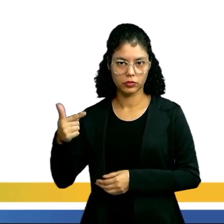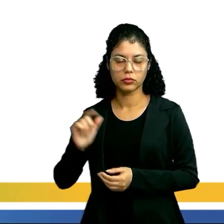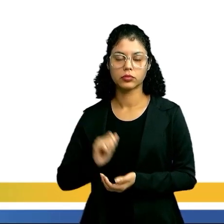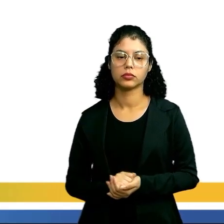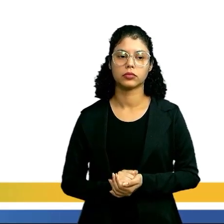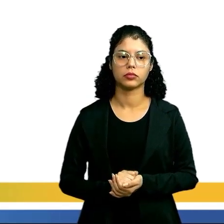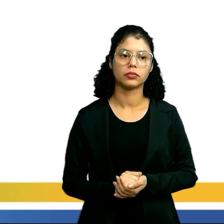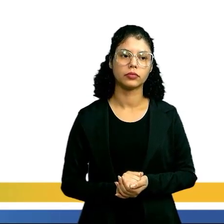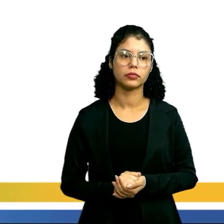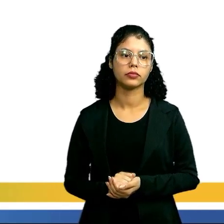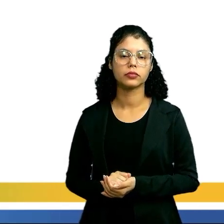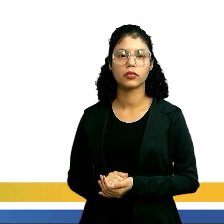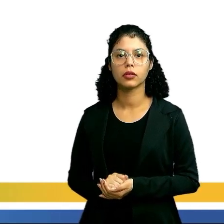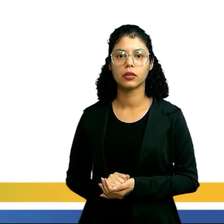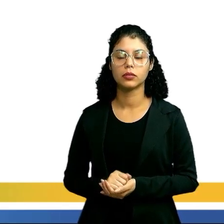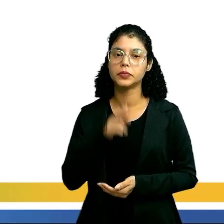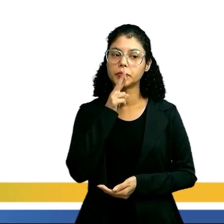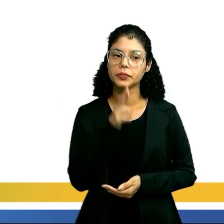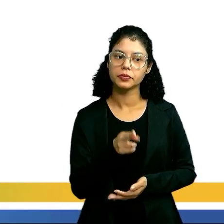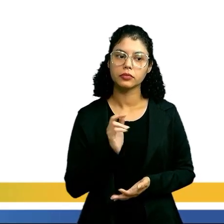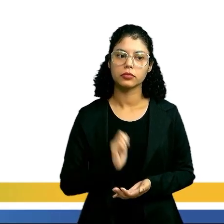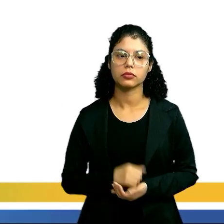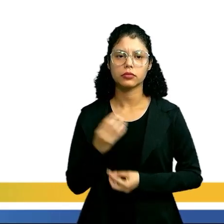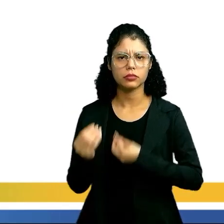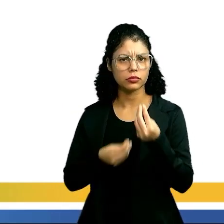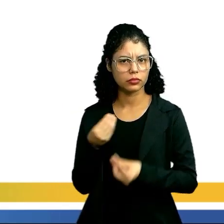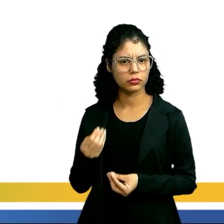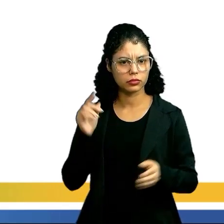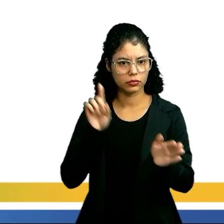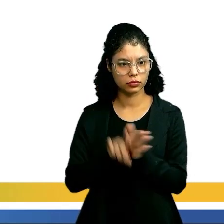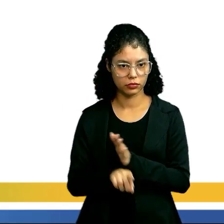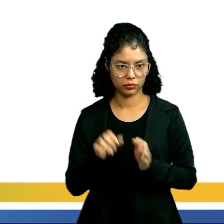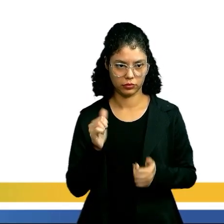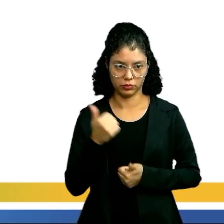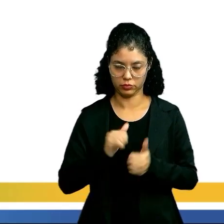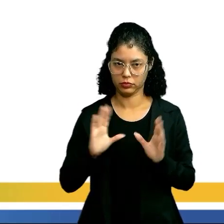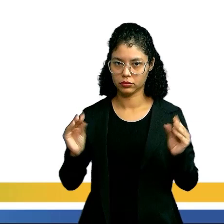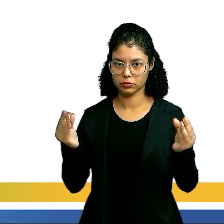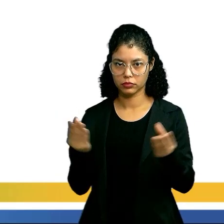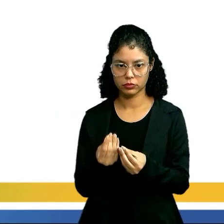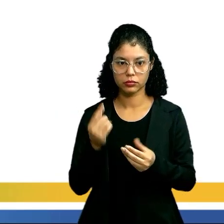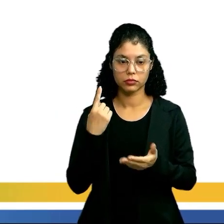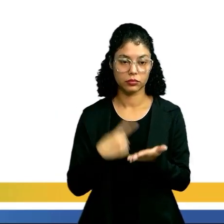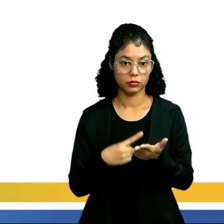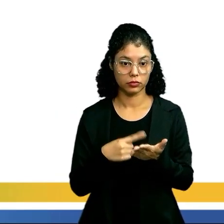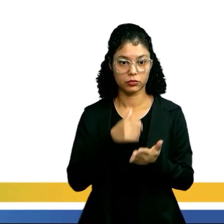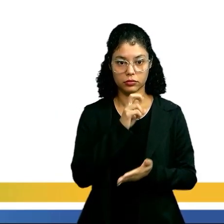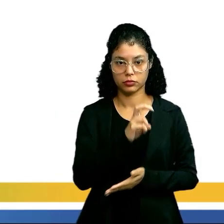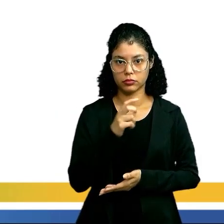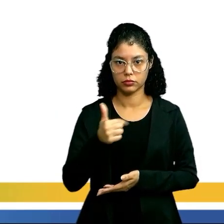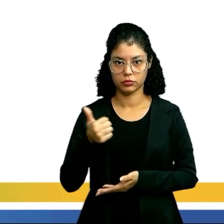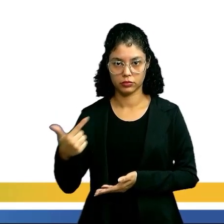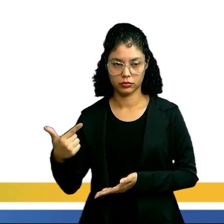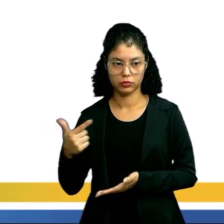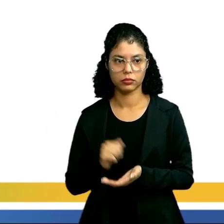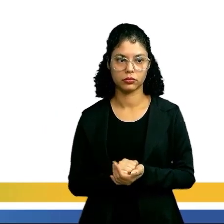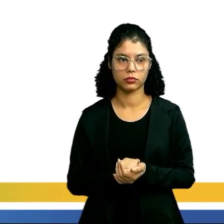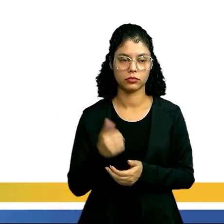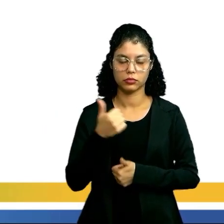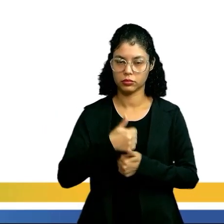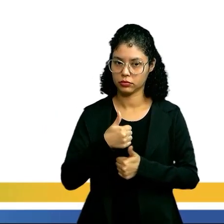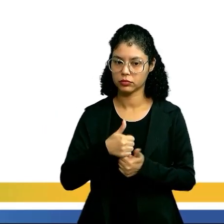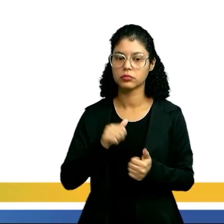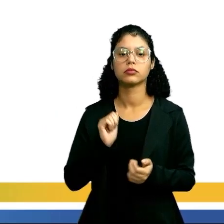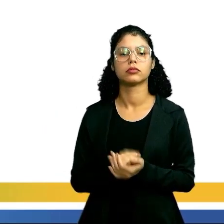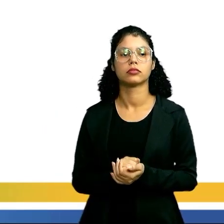512 gramas, tá? Resolução. Como a questão fala que a substância atinge a marca de 512, no lugar de Q de